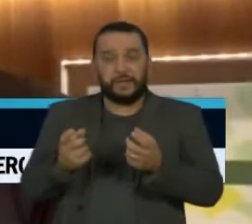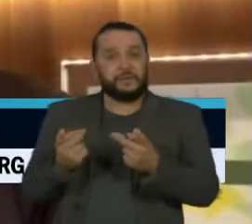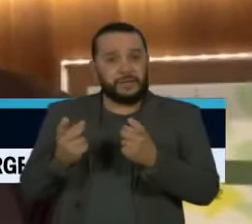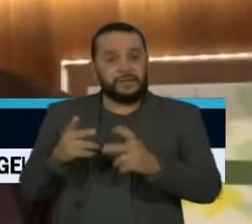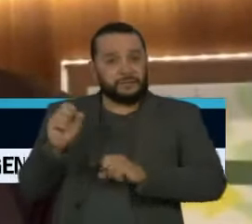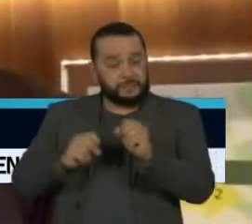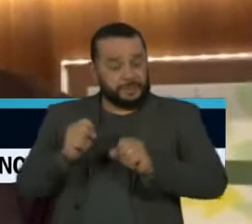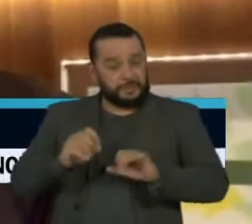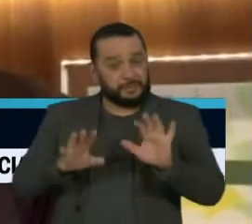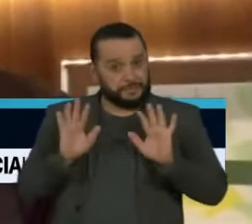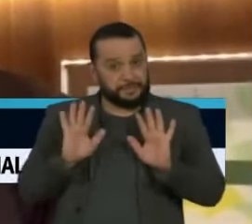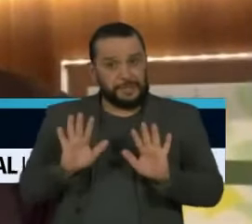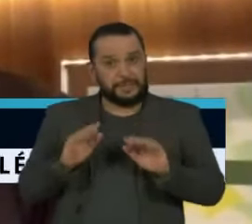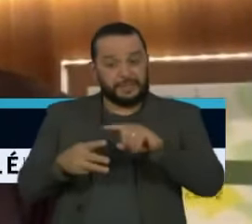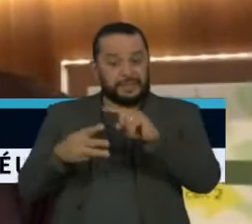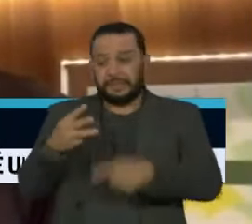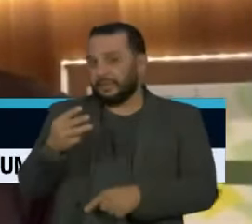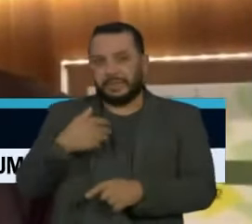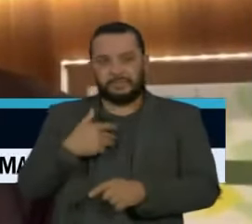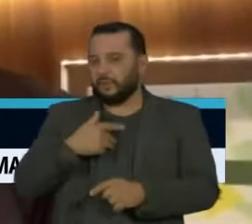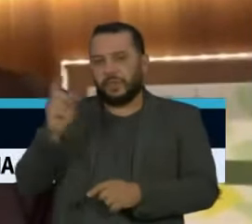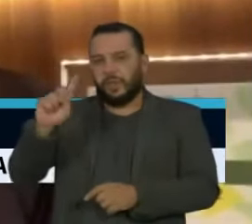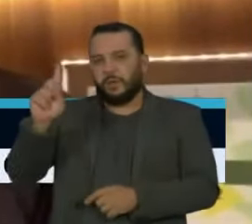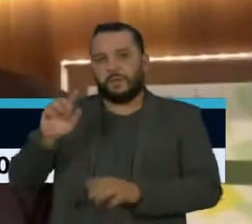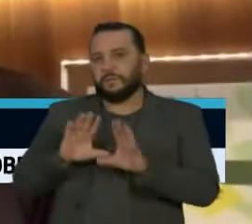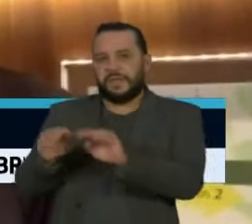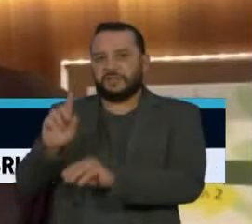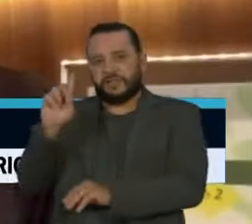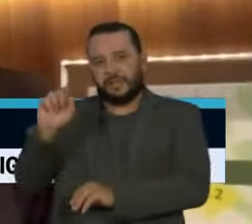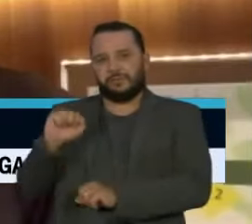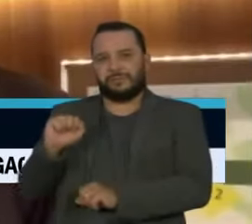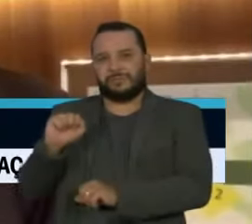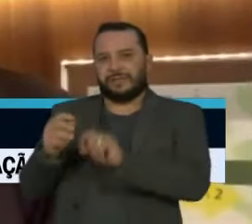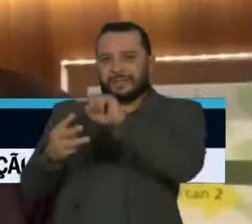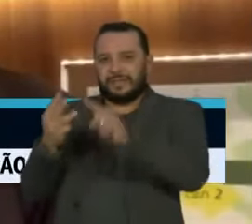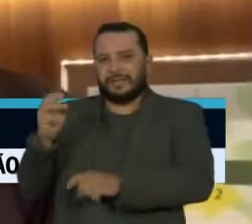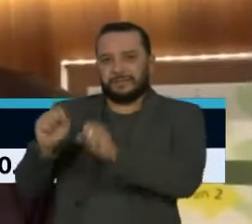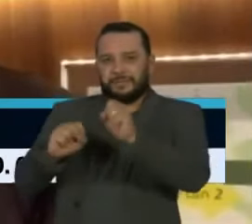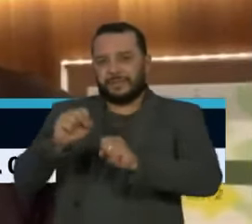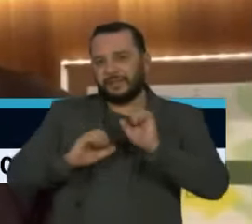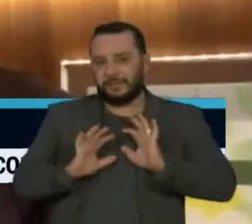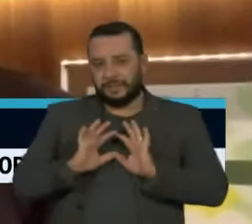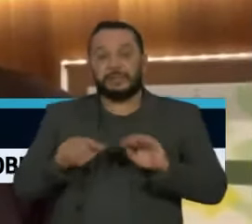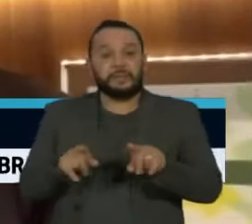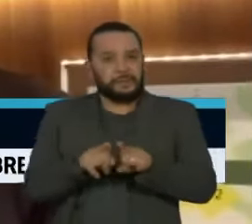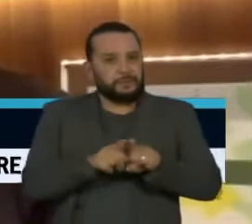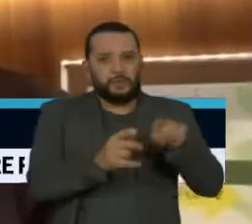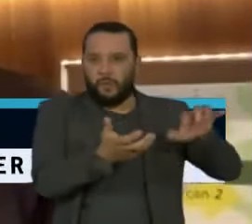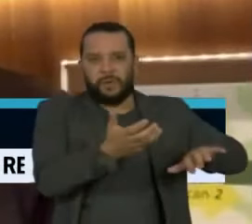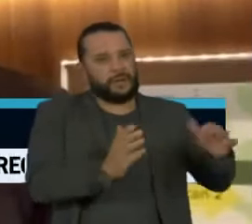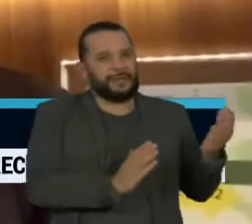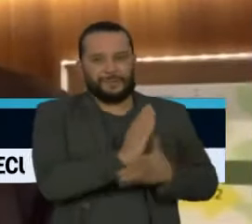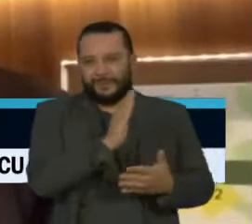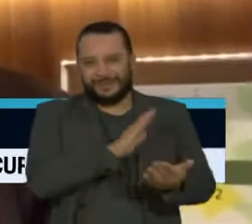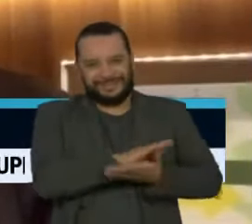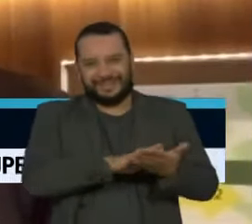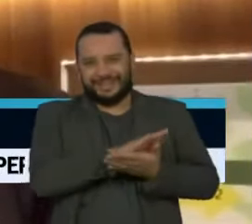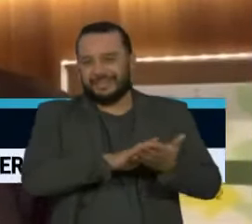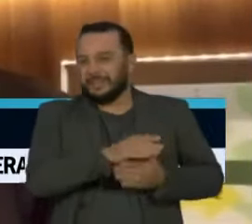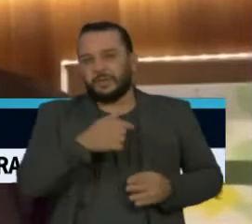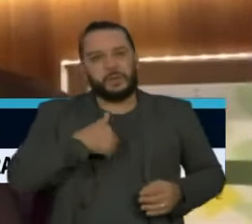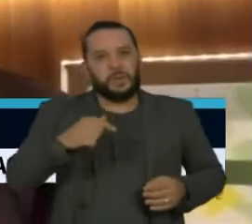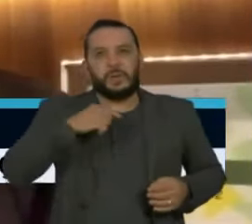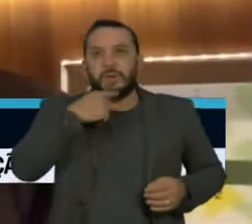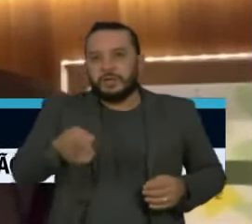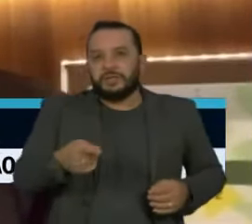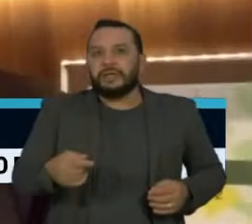não, essas 3 empresas ele tirou fora. E mais, não passaria no Congresso, neste Congresso não passaria. Então não adianta